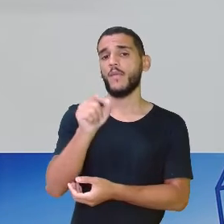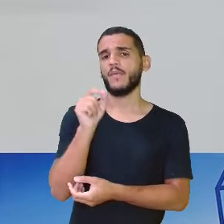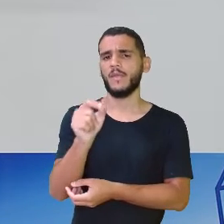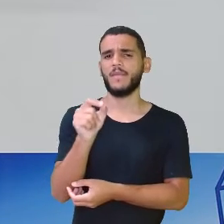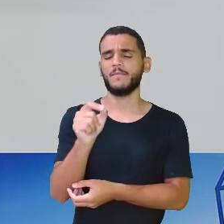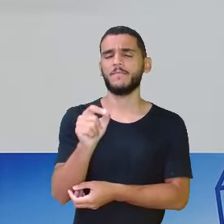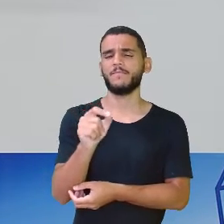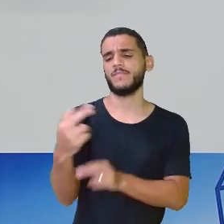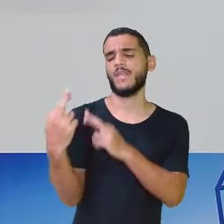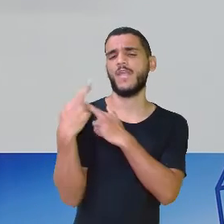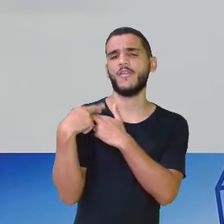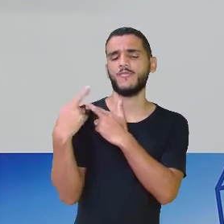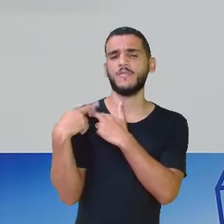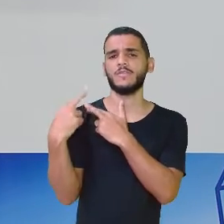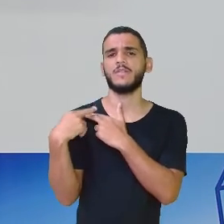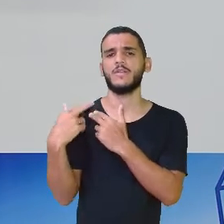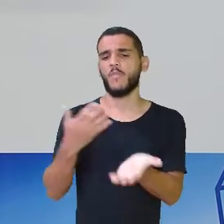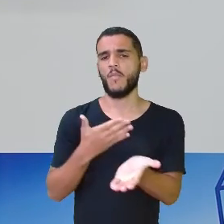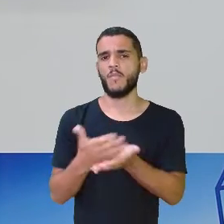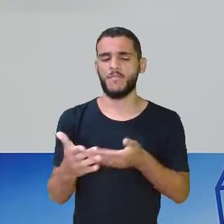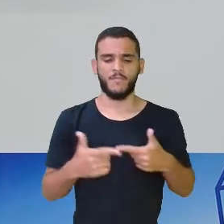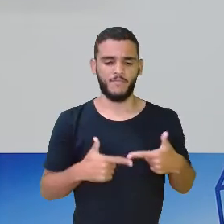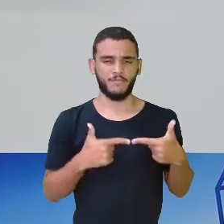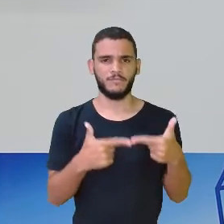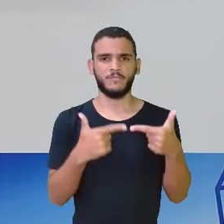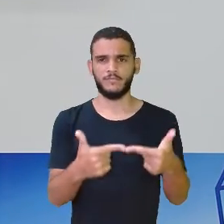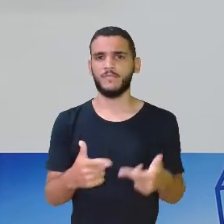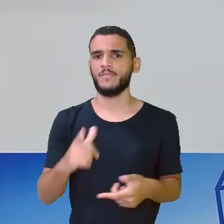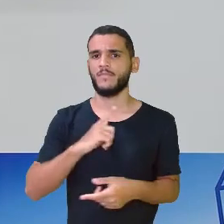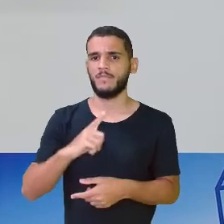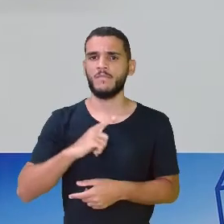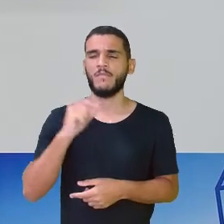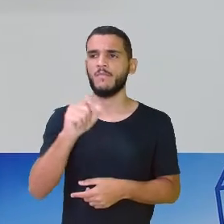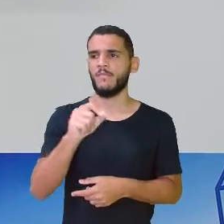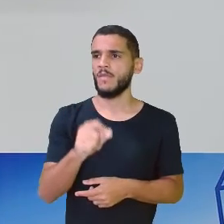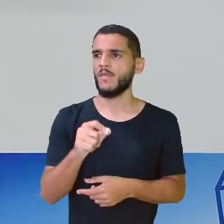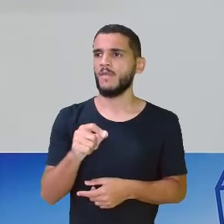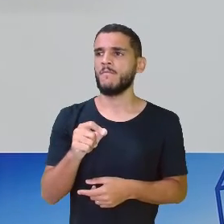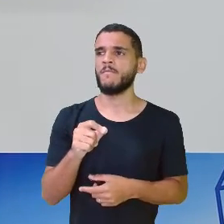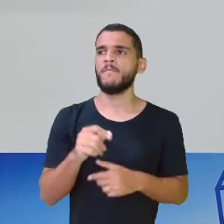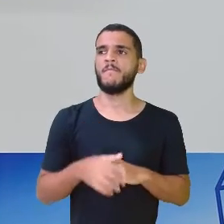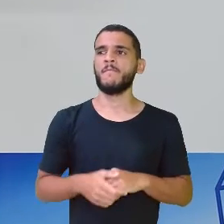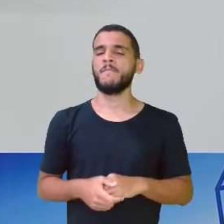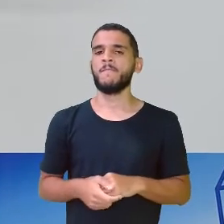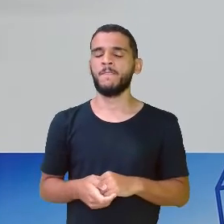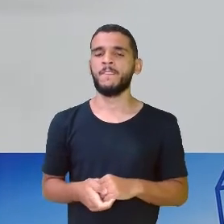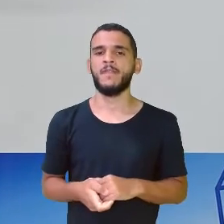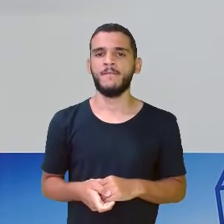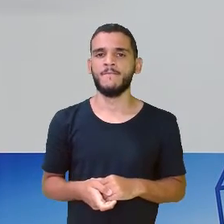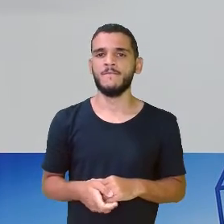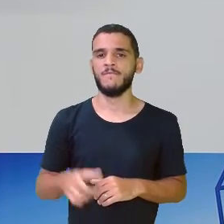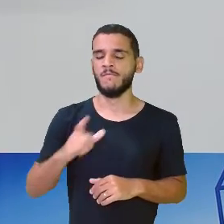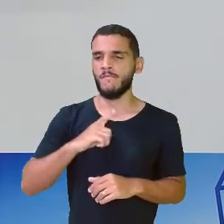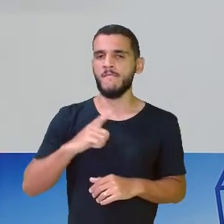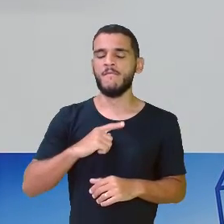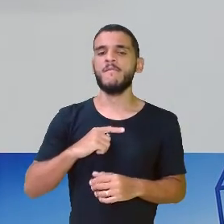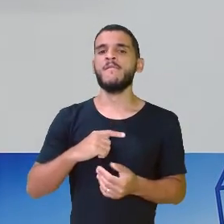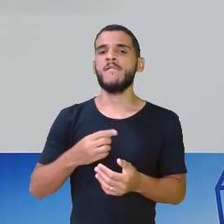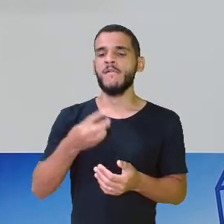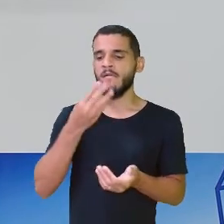a grande responsável pelo início da guerra. E teve uma imposição de penas muito grande, não foi, professora? Uma multa bem